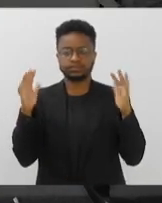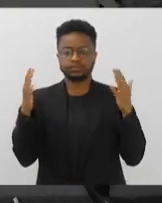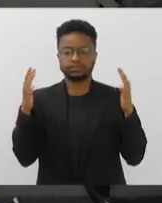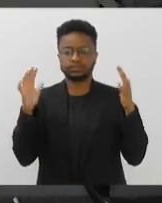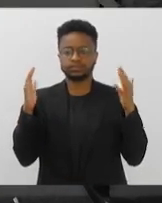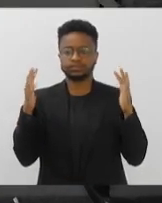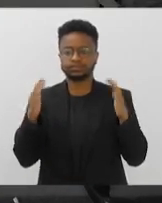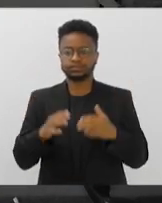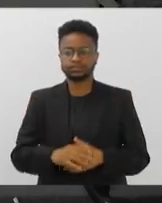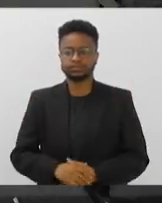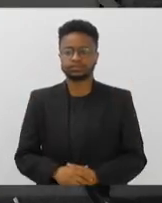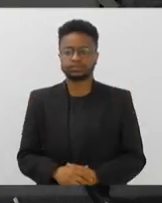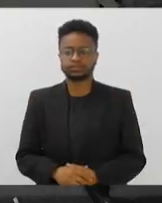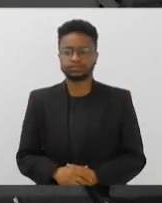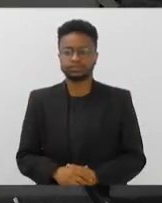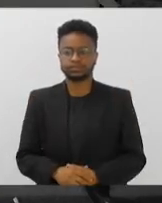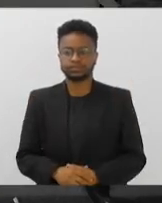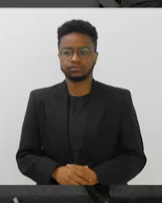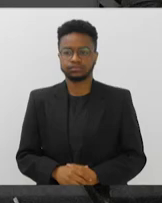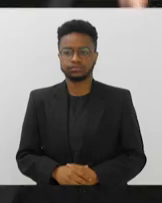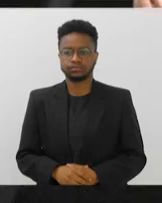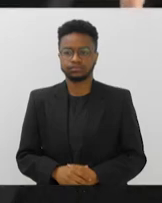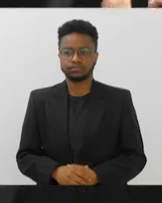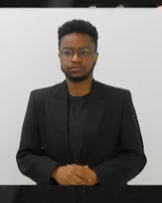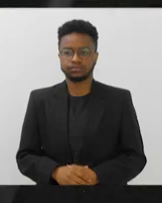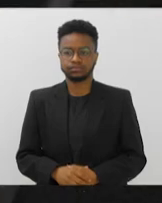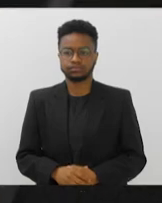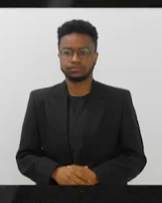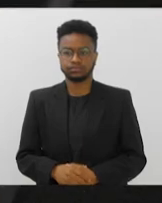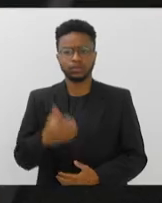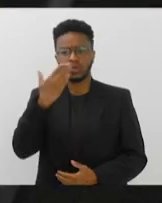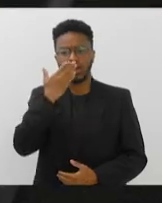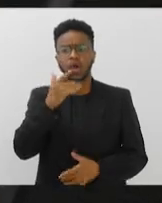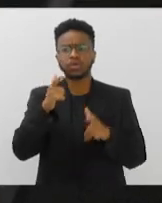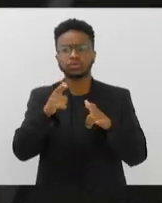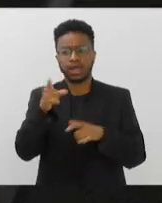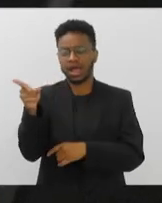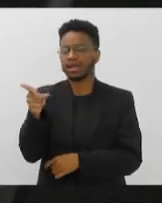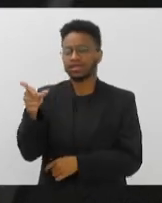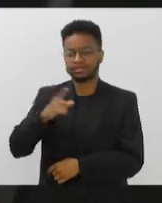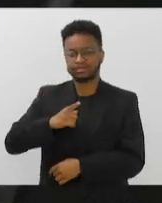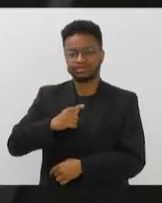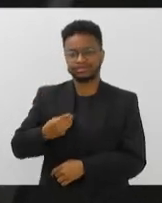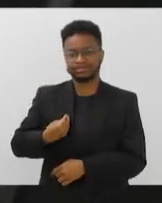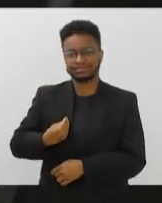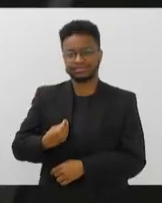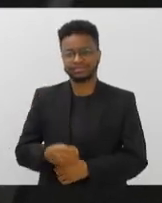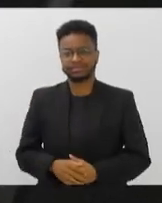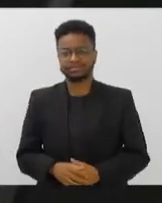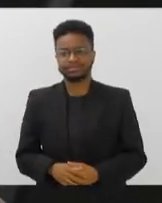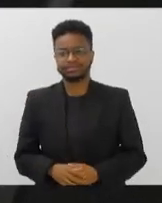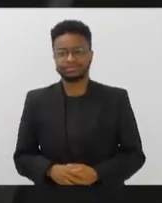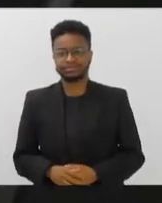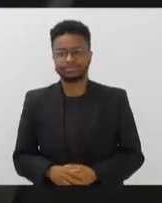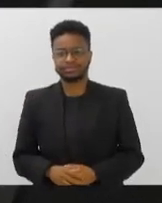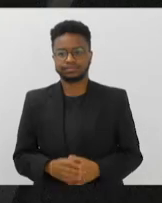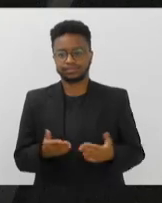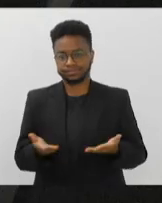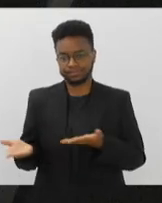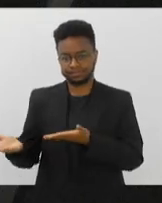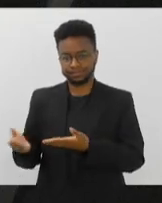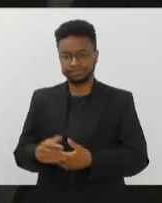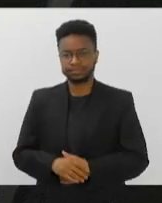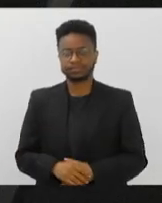pública eu vi drr C ah ali por gentileza